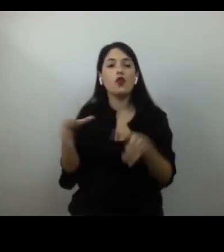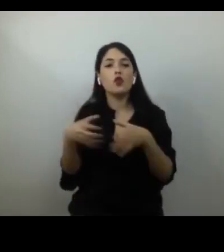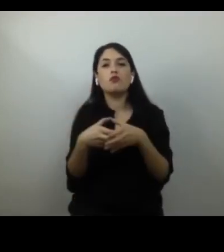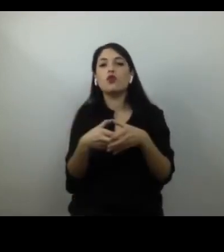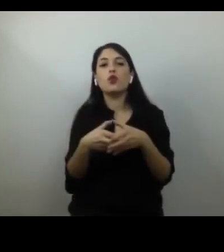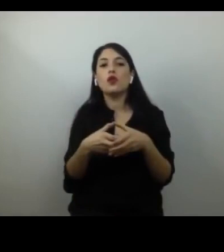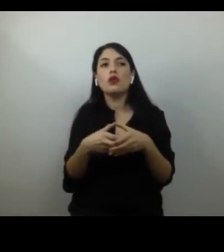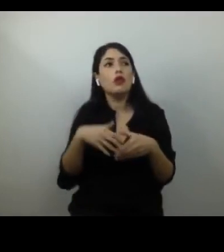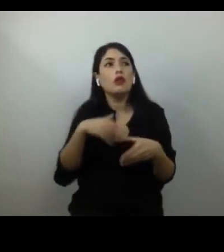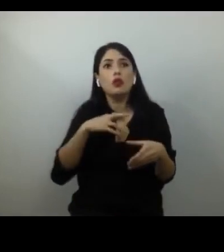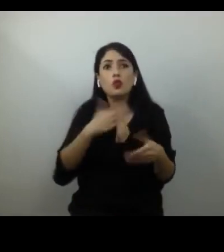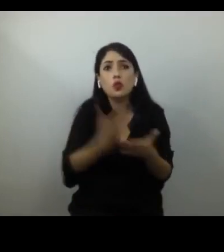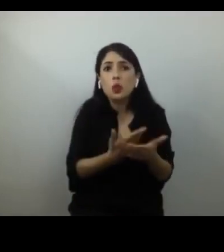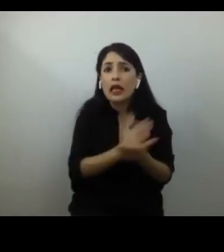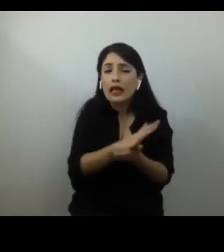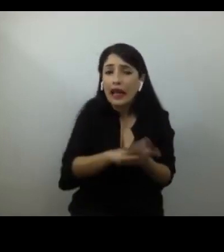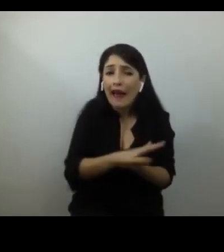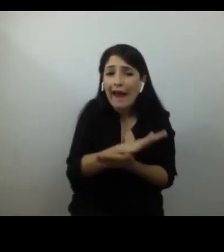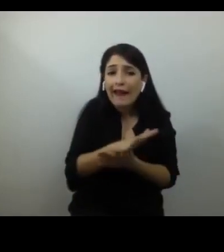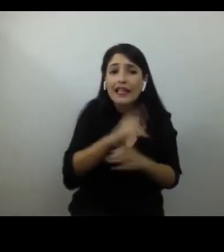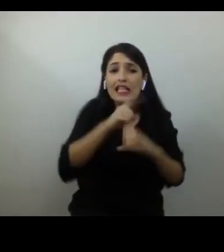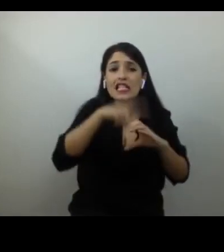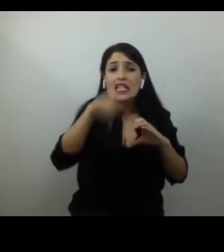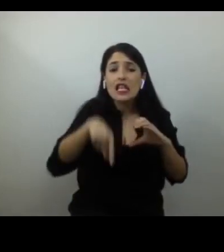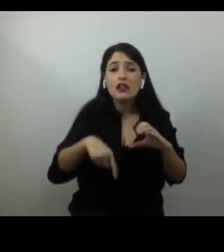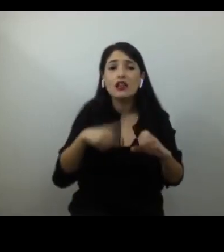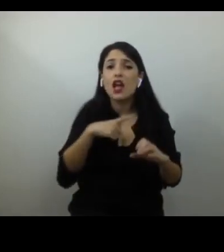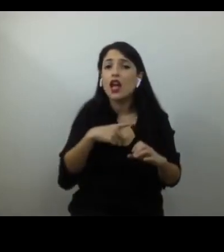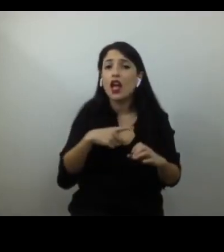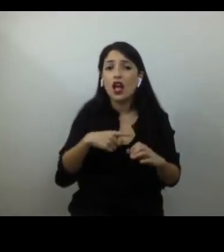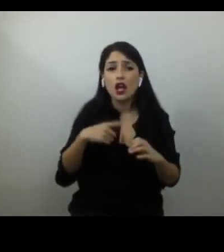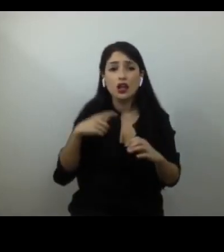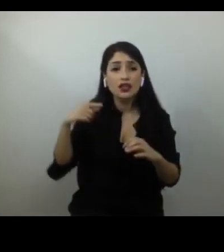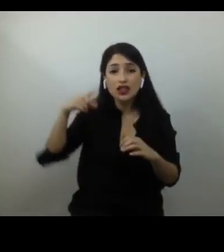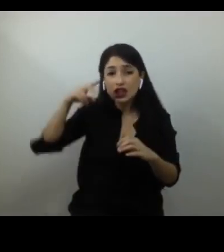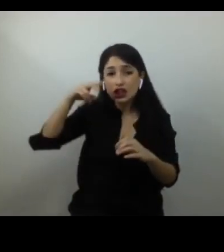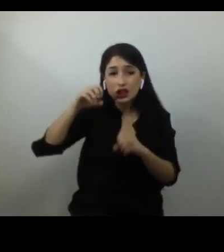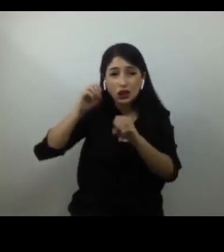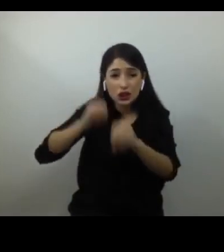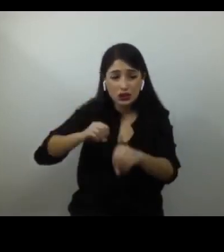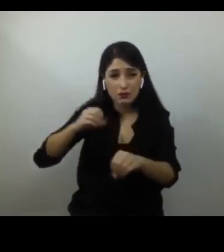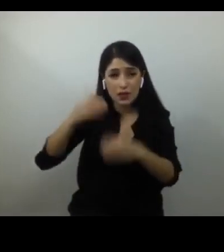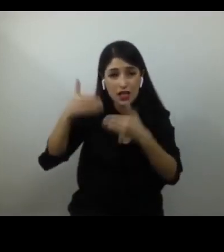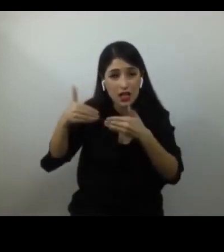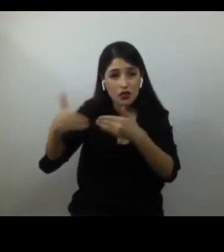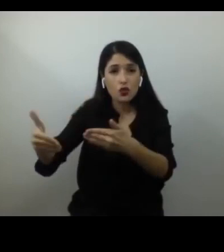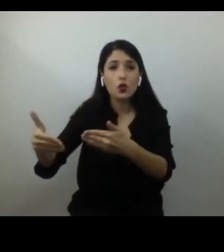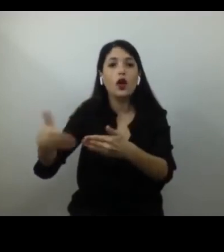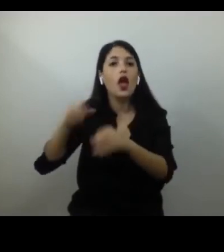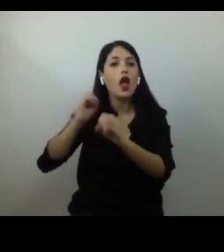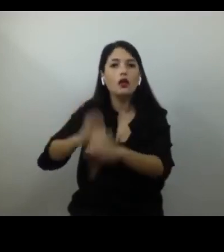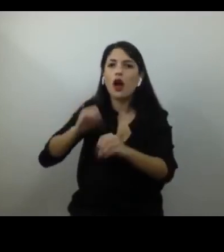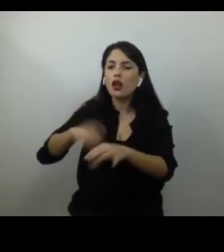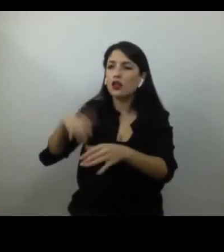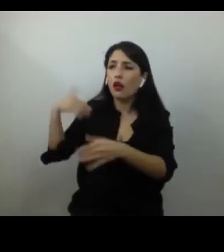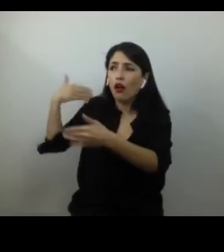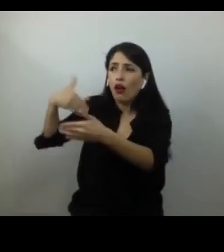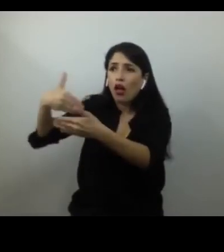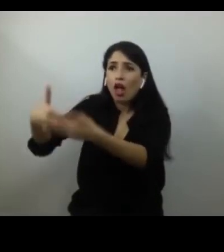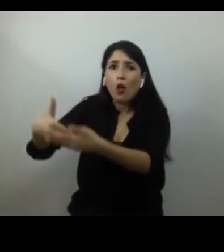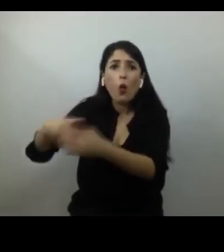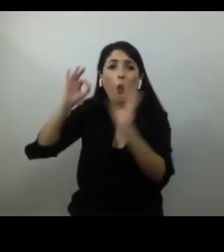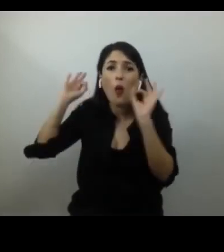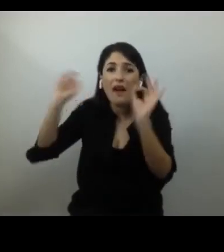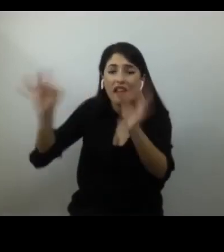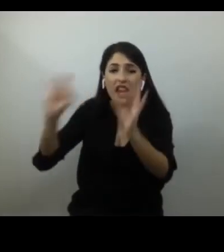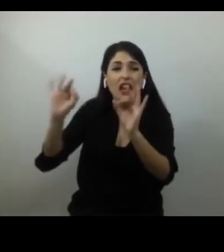exemplo. Então, nós temos o pior ministro da Educação da história, a ministra de Direitos Humanos, que é machista, nós temos